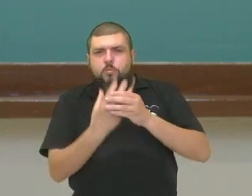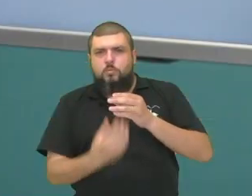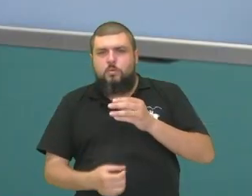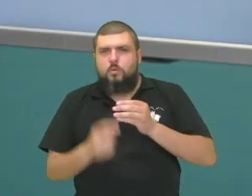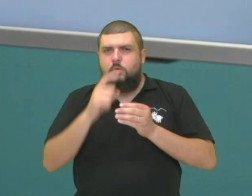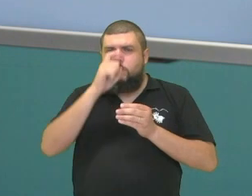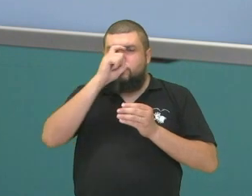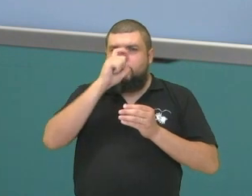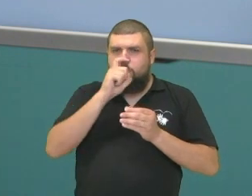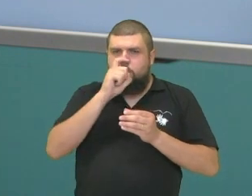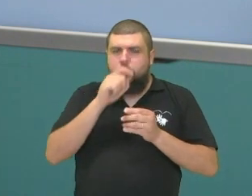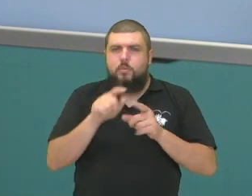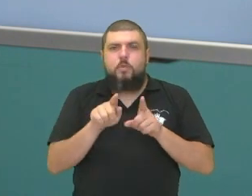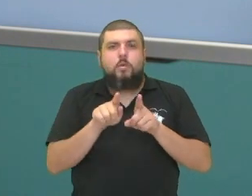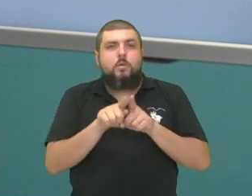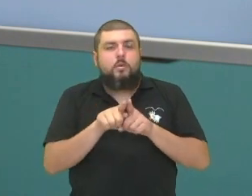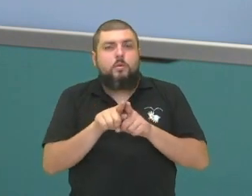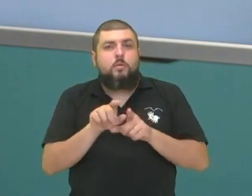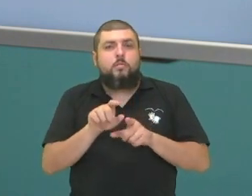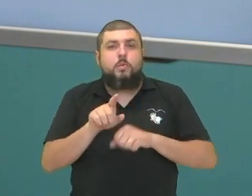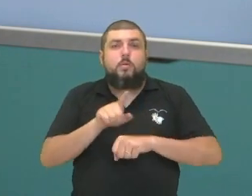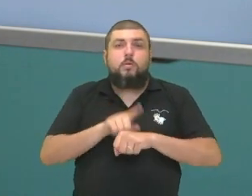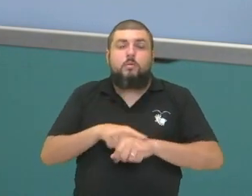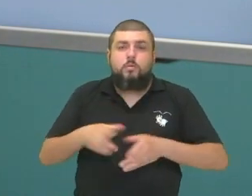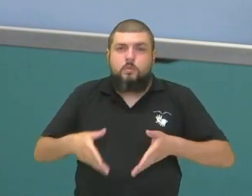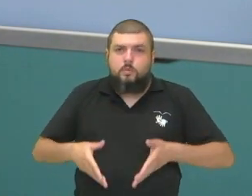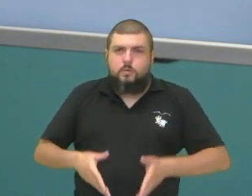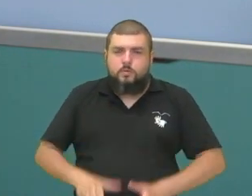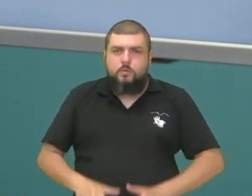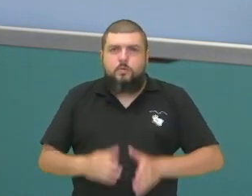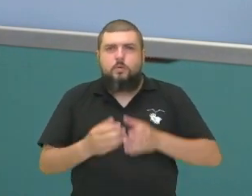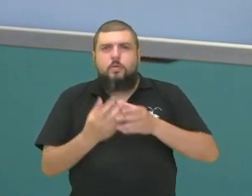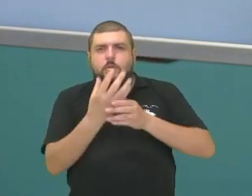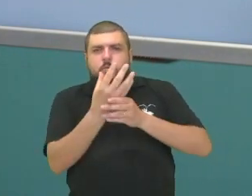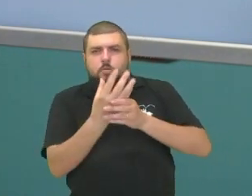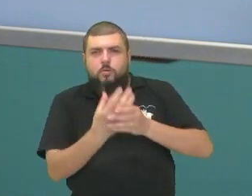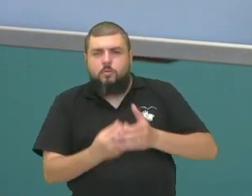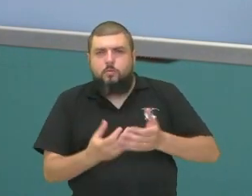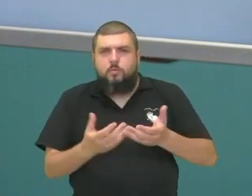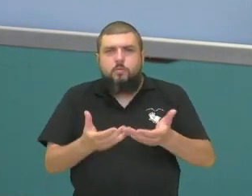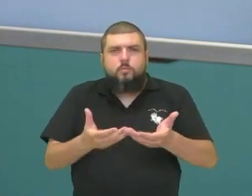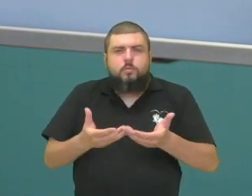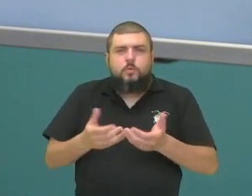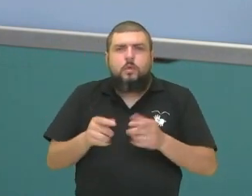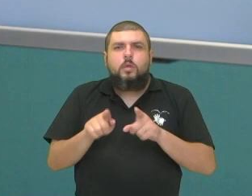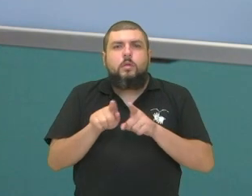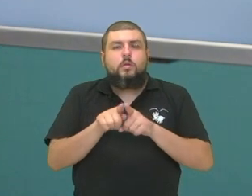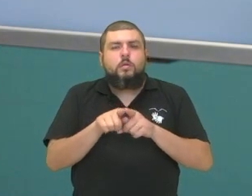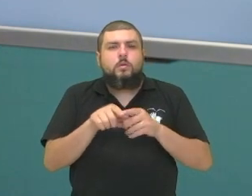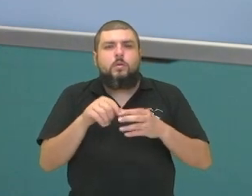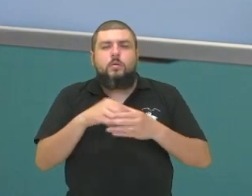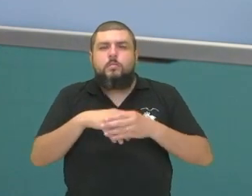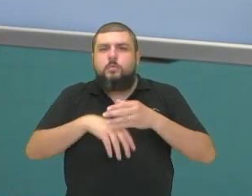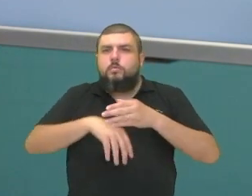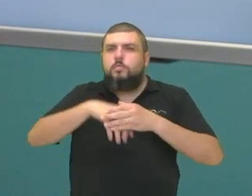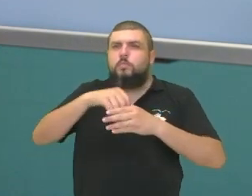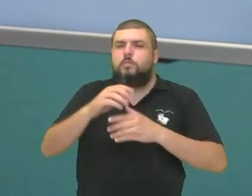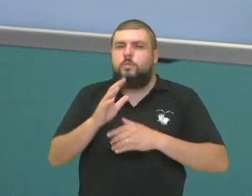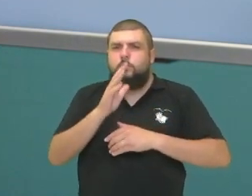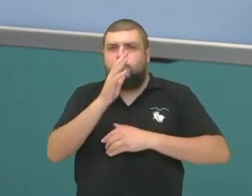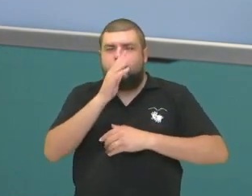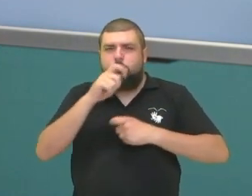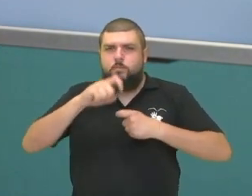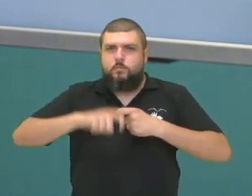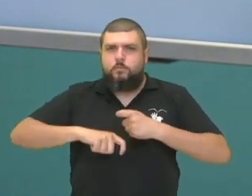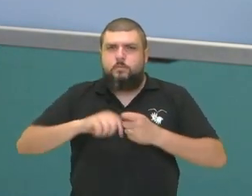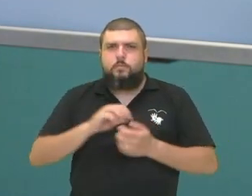desce também o certo e é o canal que vai receber o pênis durante a relação sexual